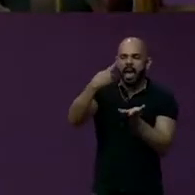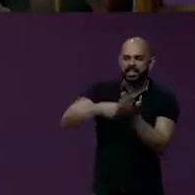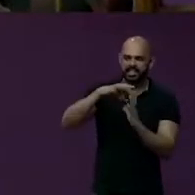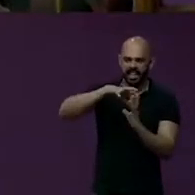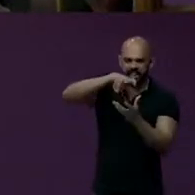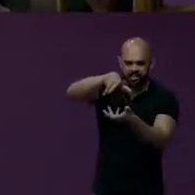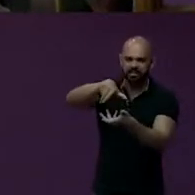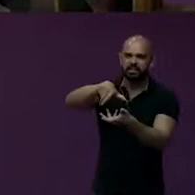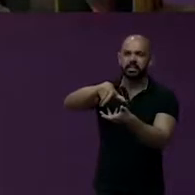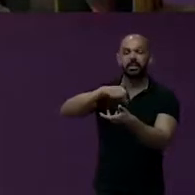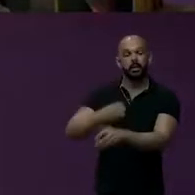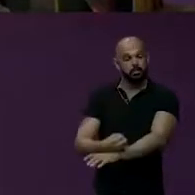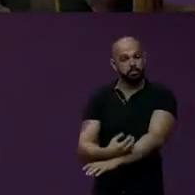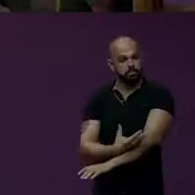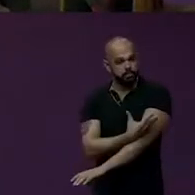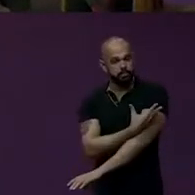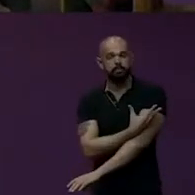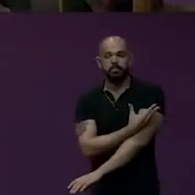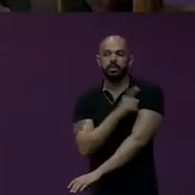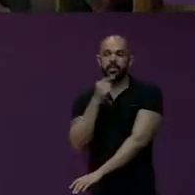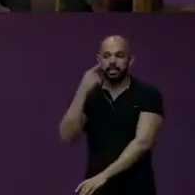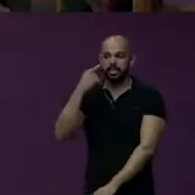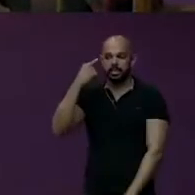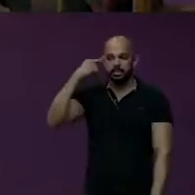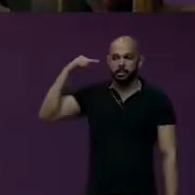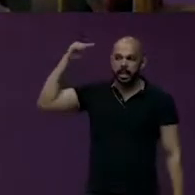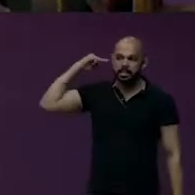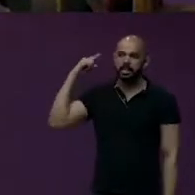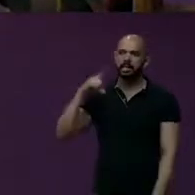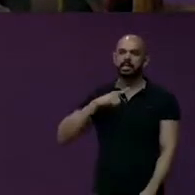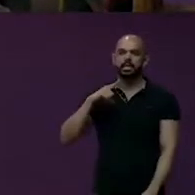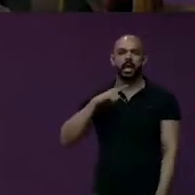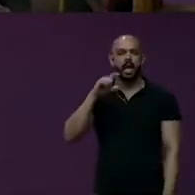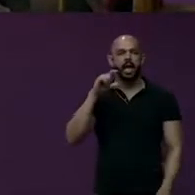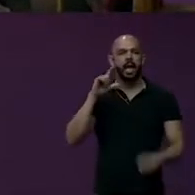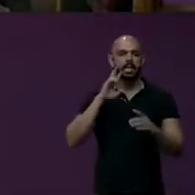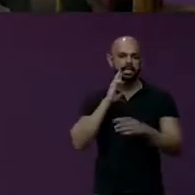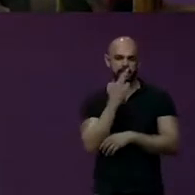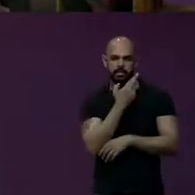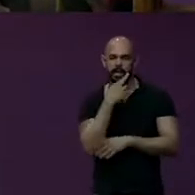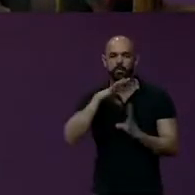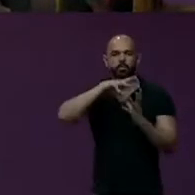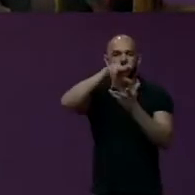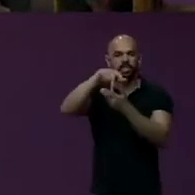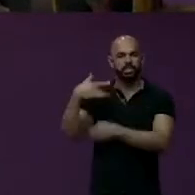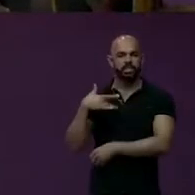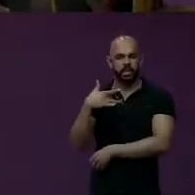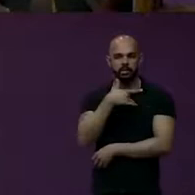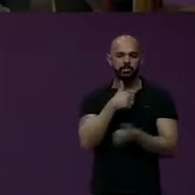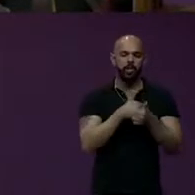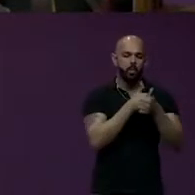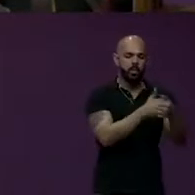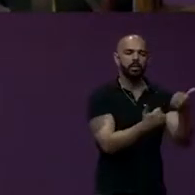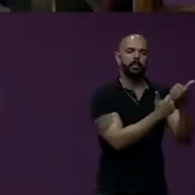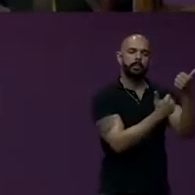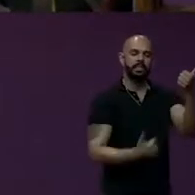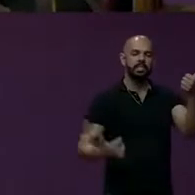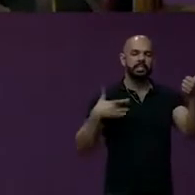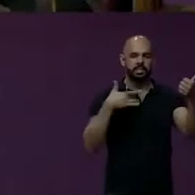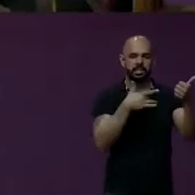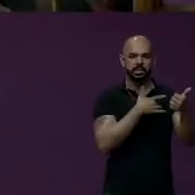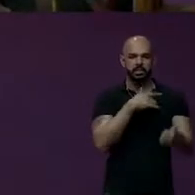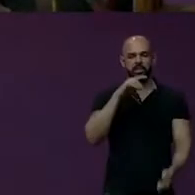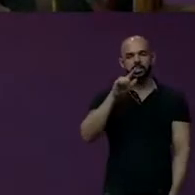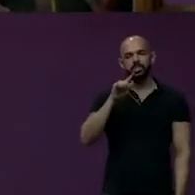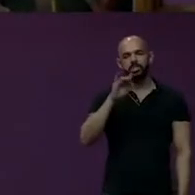agenda internacional, que me emocionou muito. Semana passada, na Assembleia Mundial de Saúde, eu estive acompanhando o ministro da Saúde,